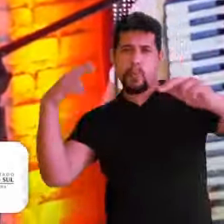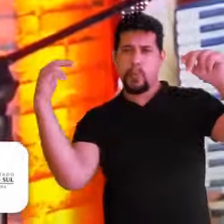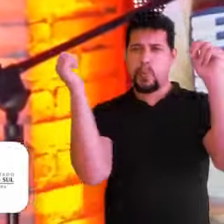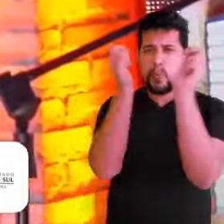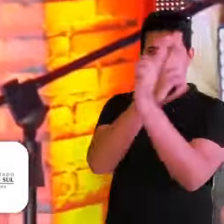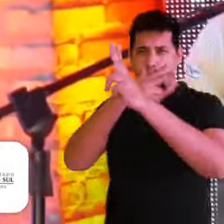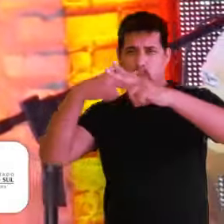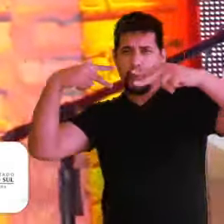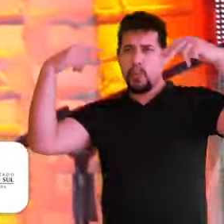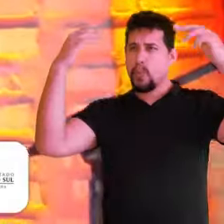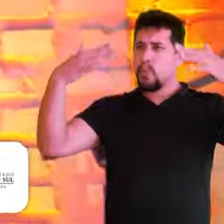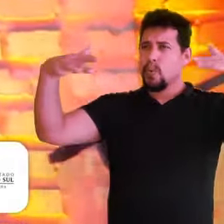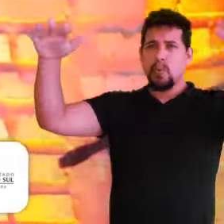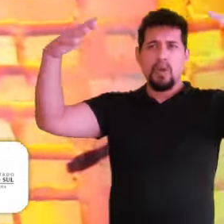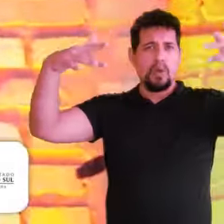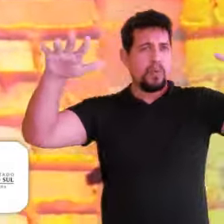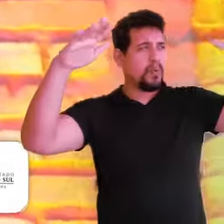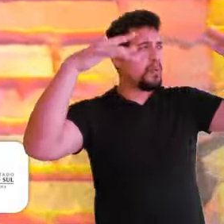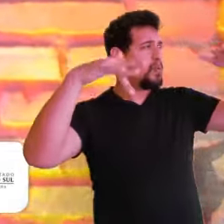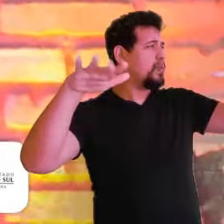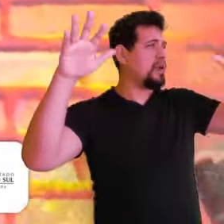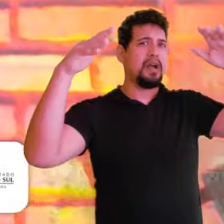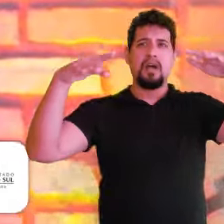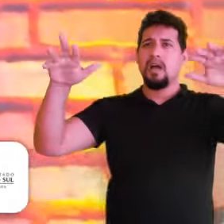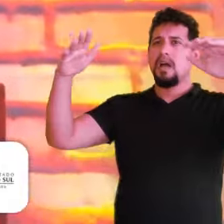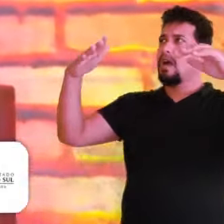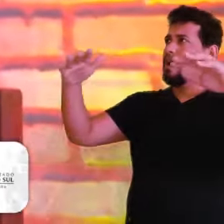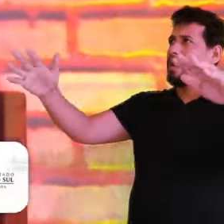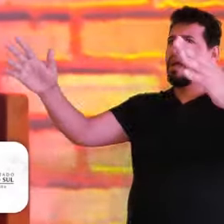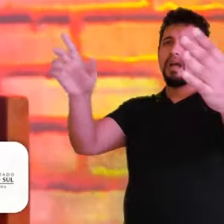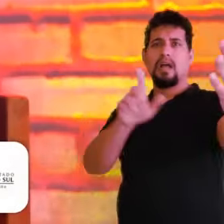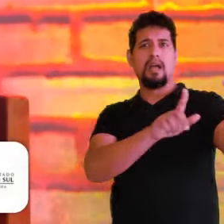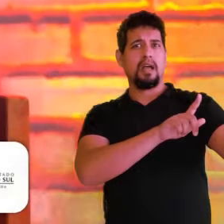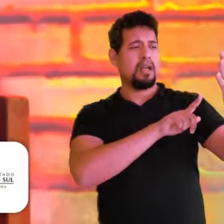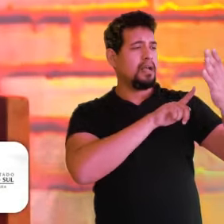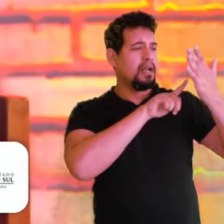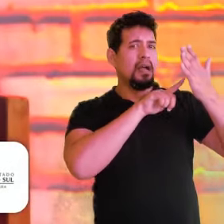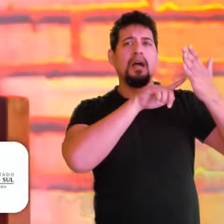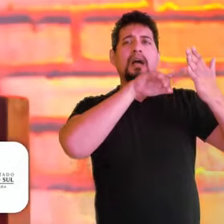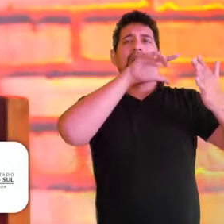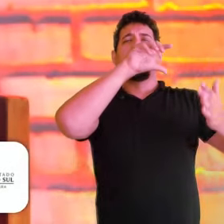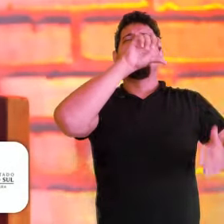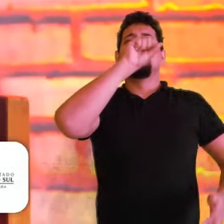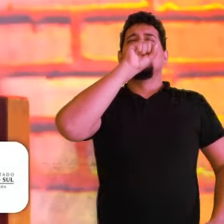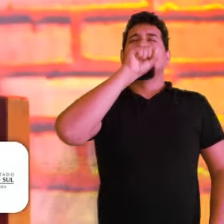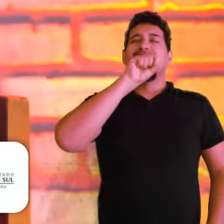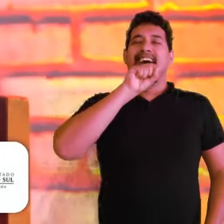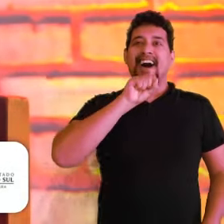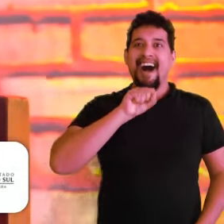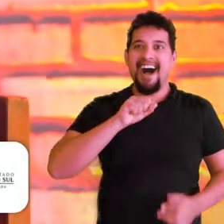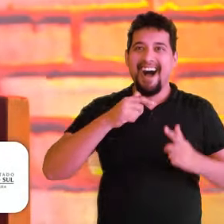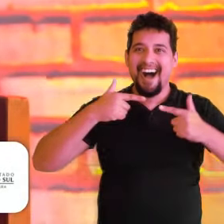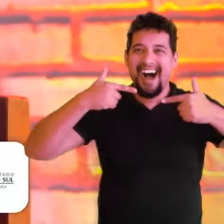Vento vai por aí, traz pra mim o perfume que me